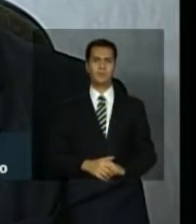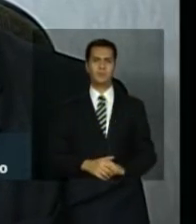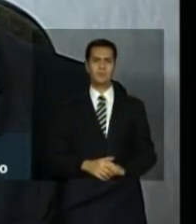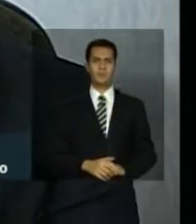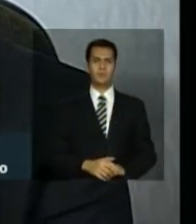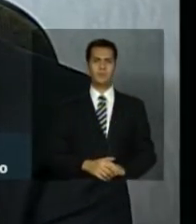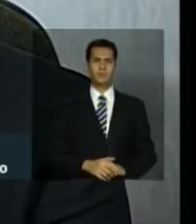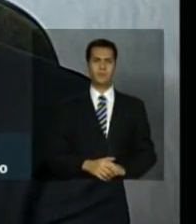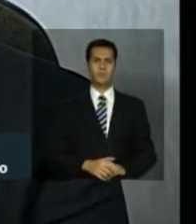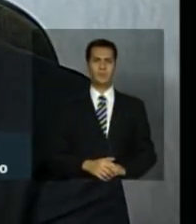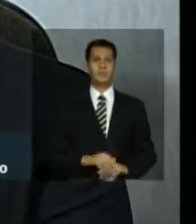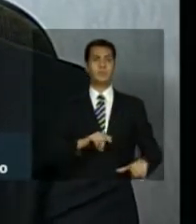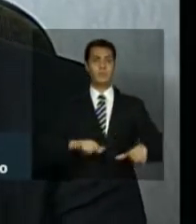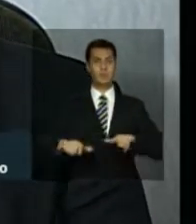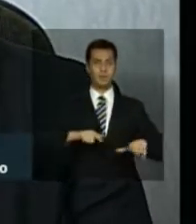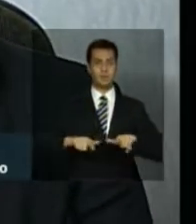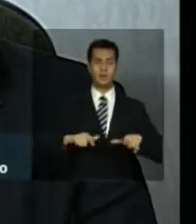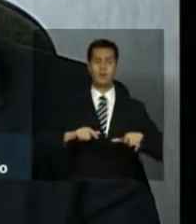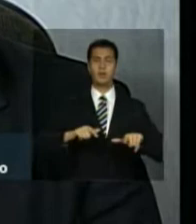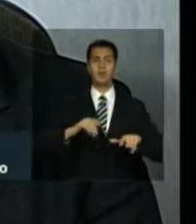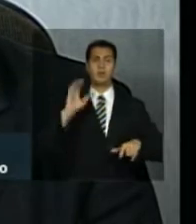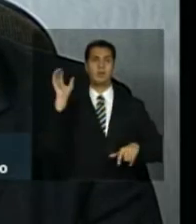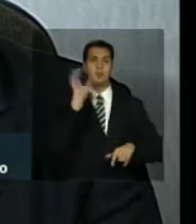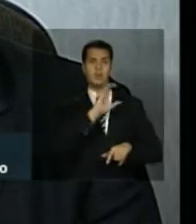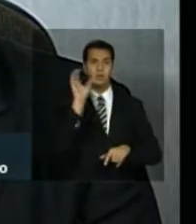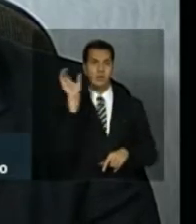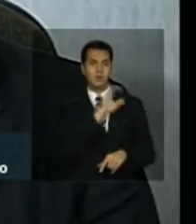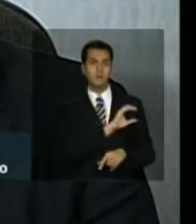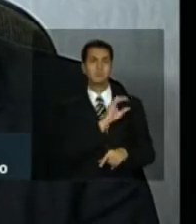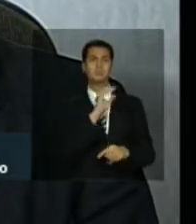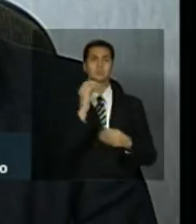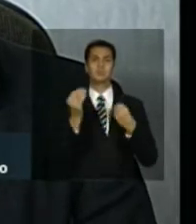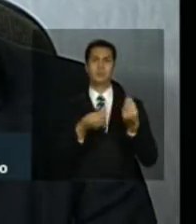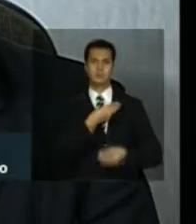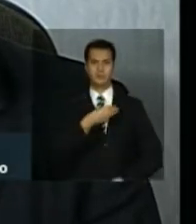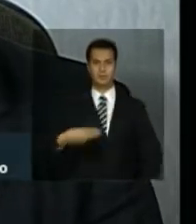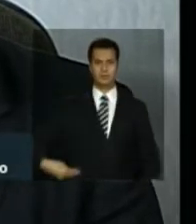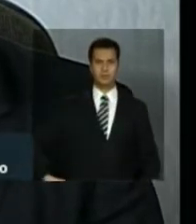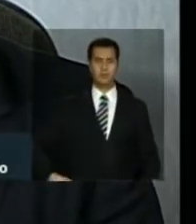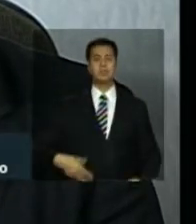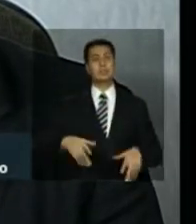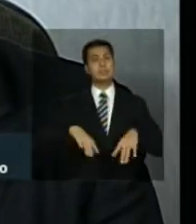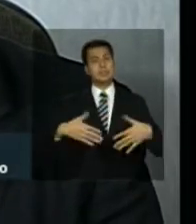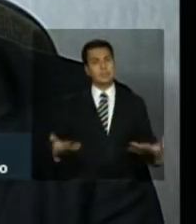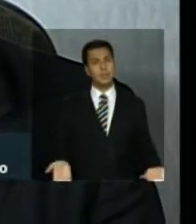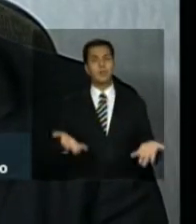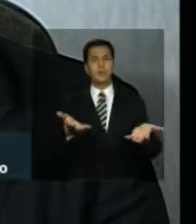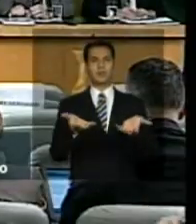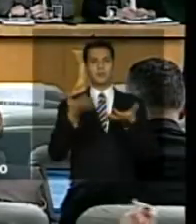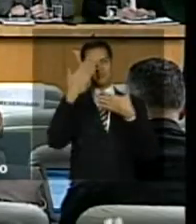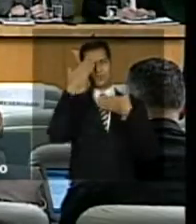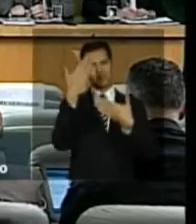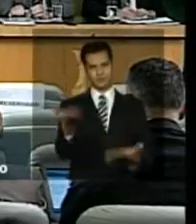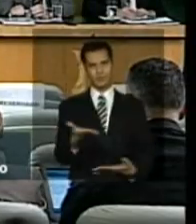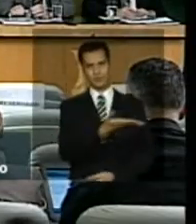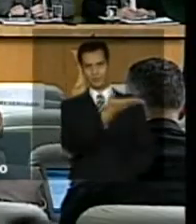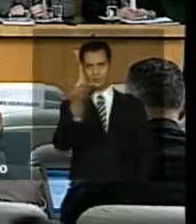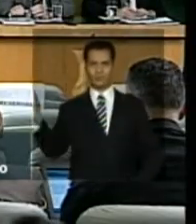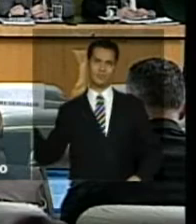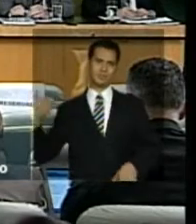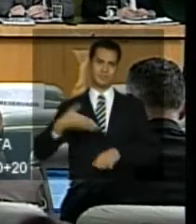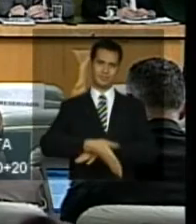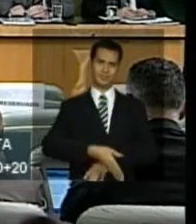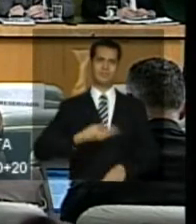ação mais rápida do ministério naquilo que lhe compete Então queria agradecer a presença de todos e